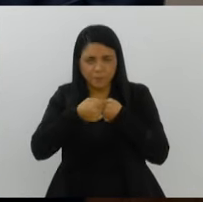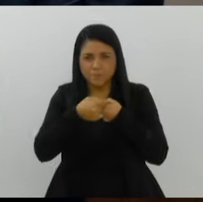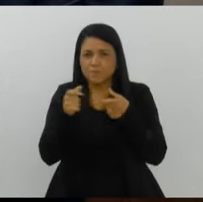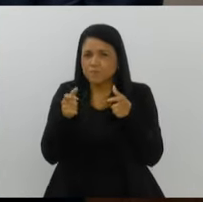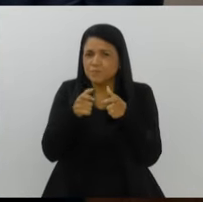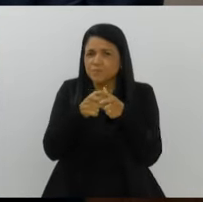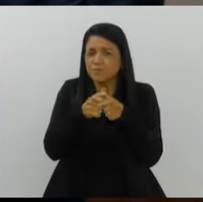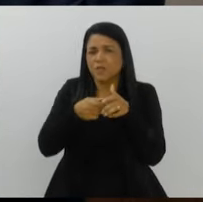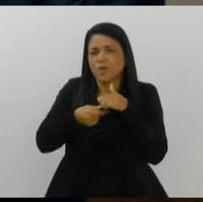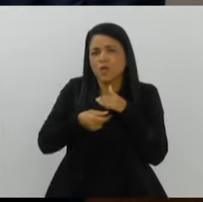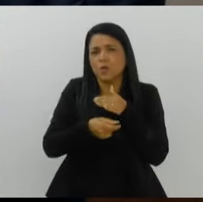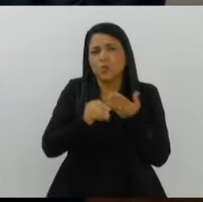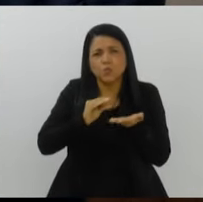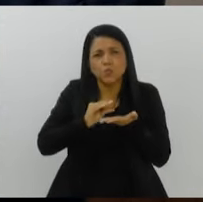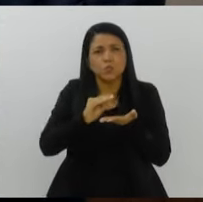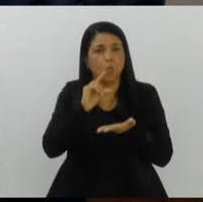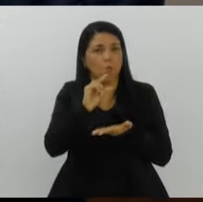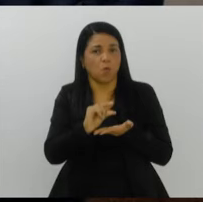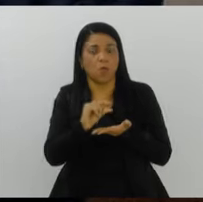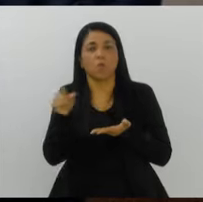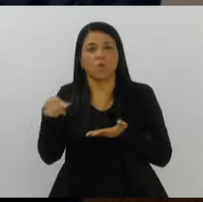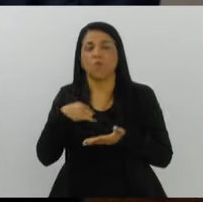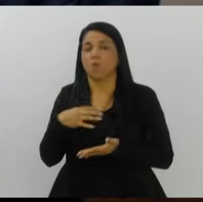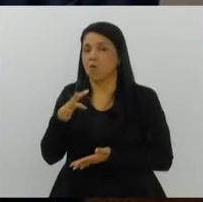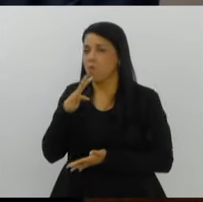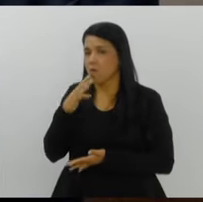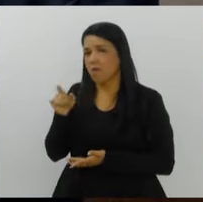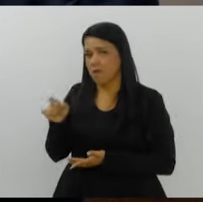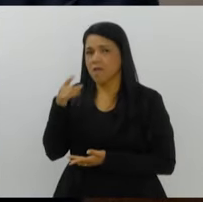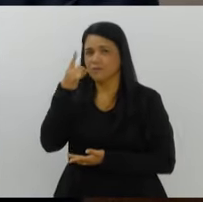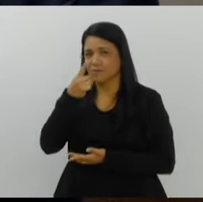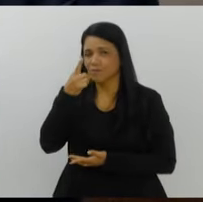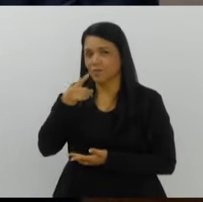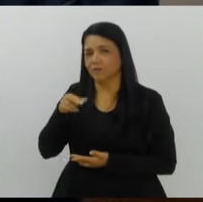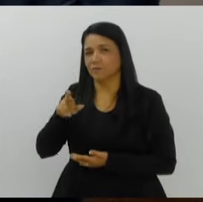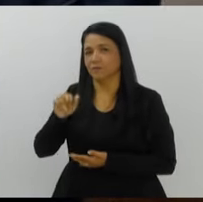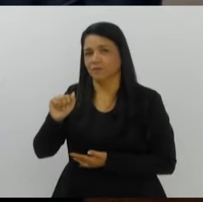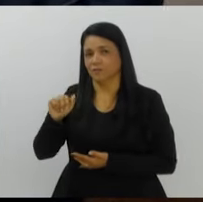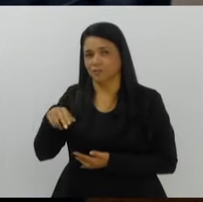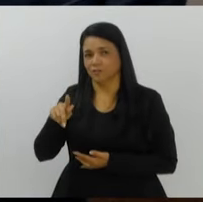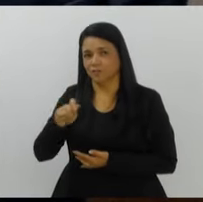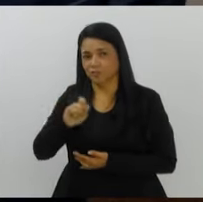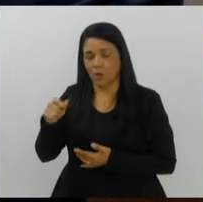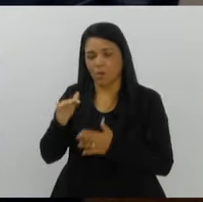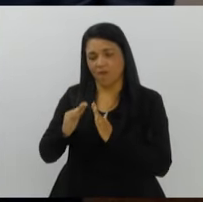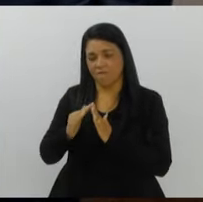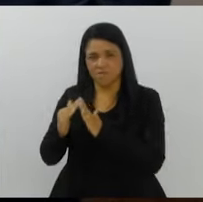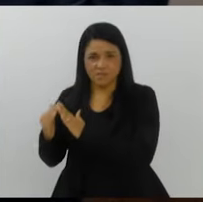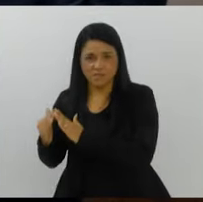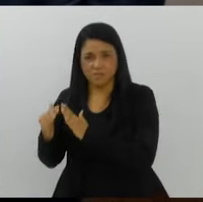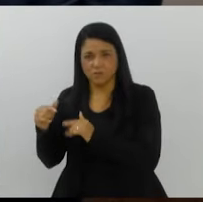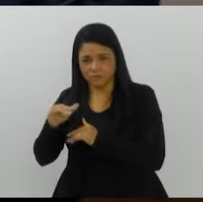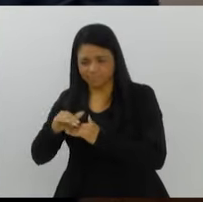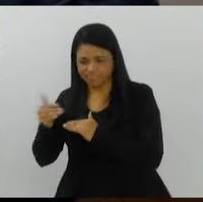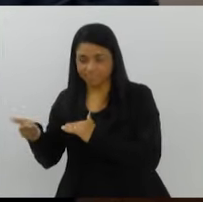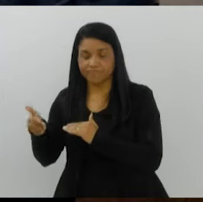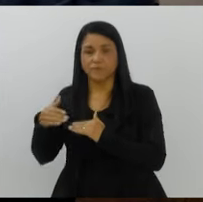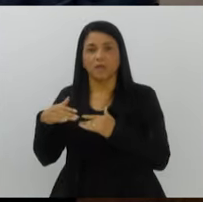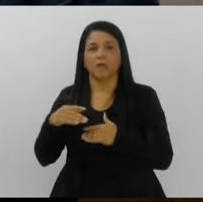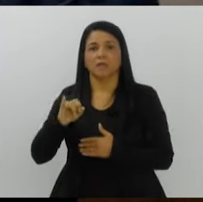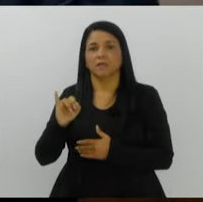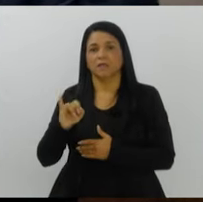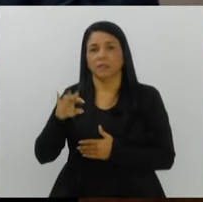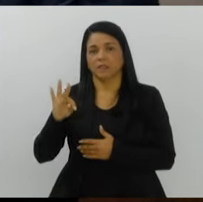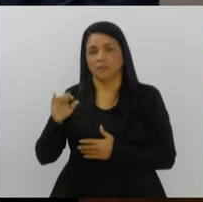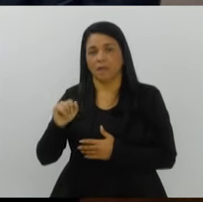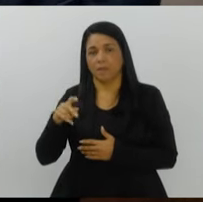recursos, que o deputado Tiago Rangel conhece bem, porque é muito vizinho a Campos, a Itapiruna, e um prefeito que, com a